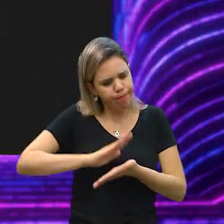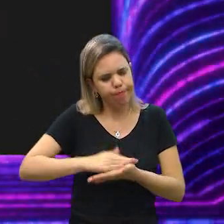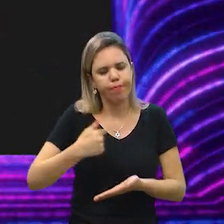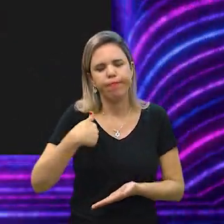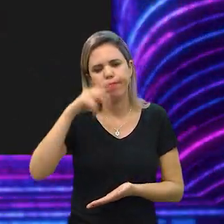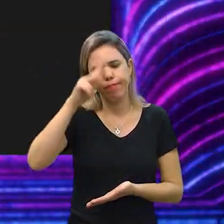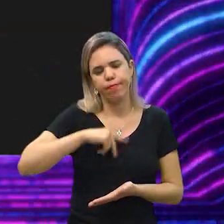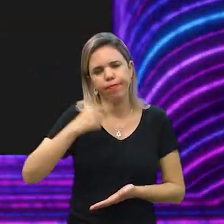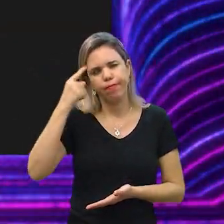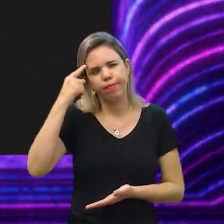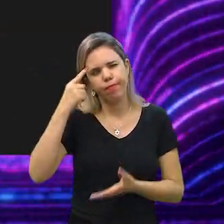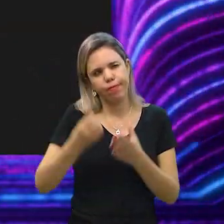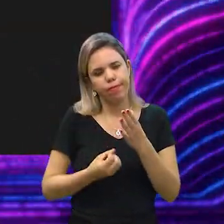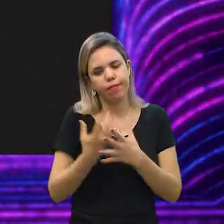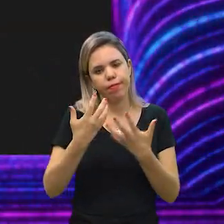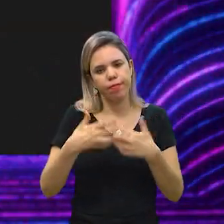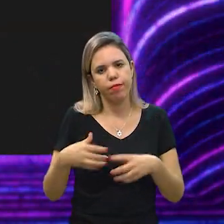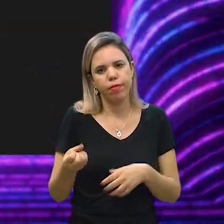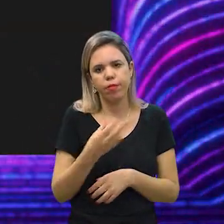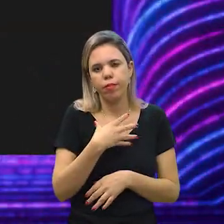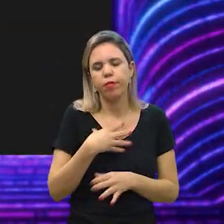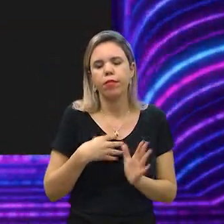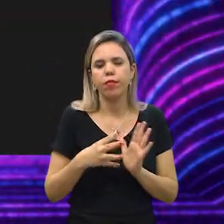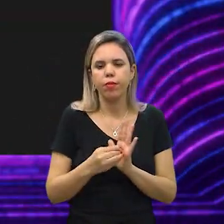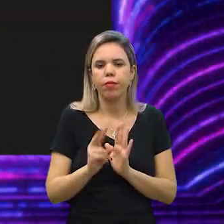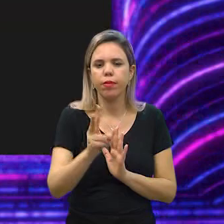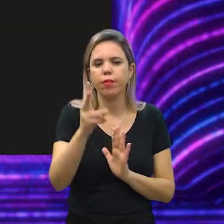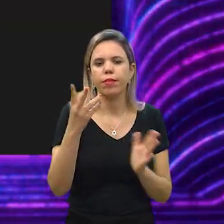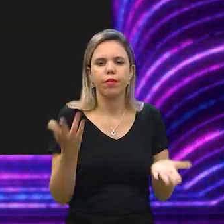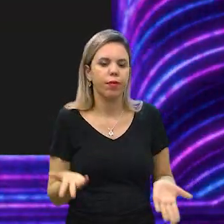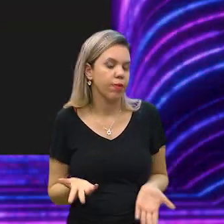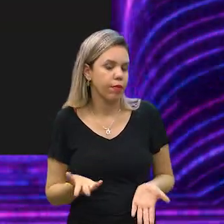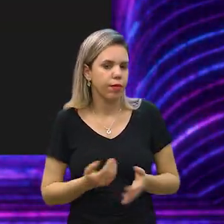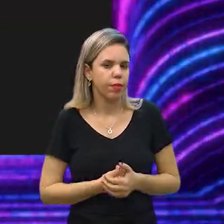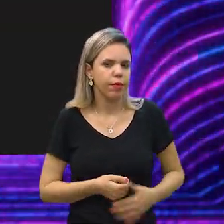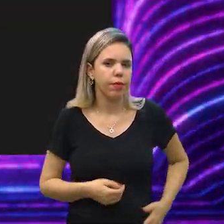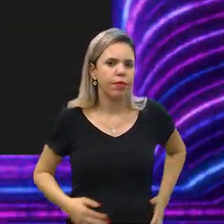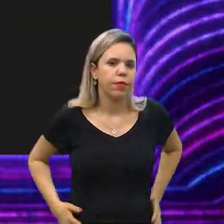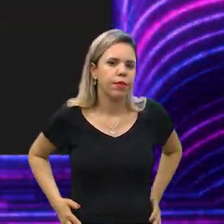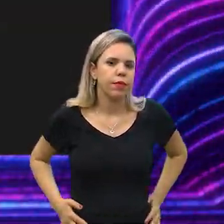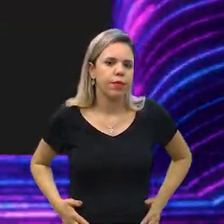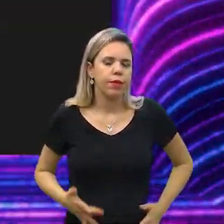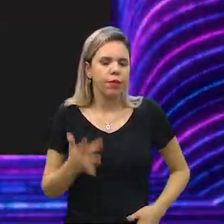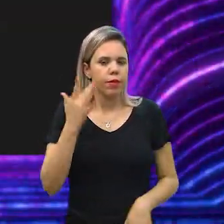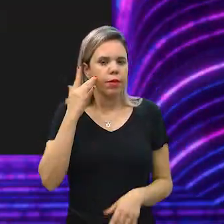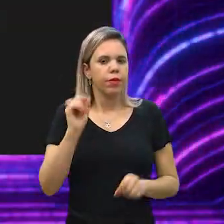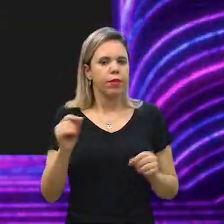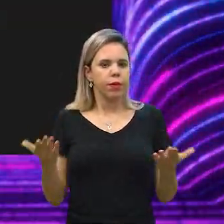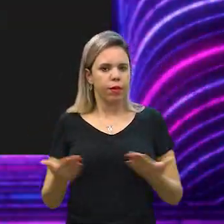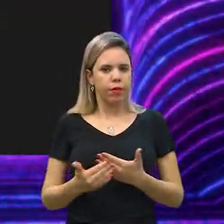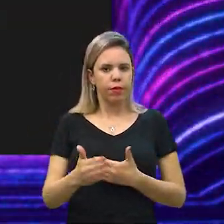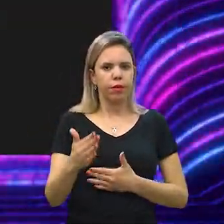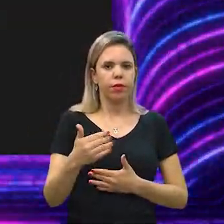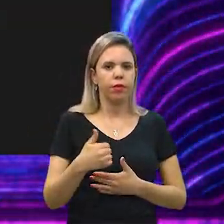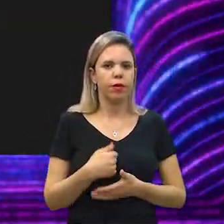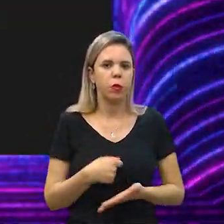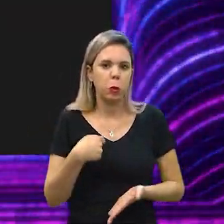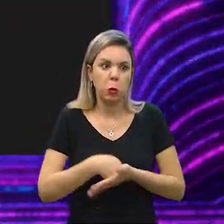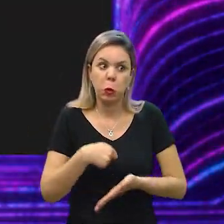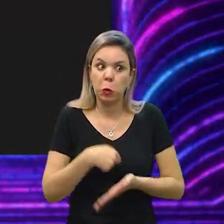que veio a ideia, uma nova inspiração para continuar. Então, acho que hoje em dia eu não